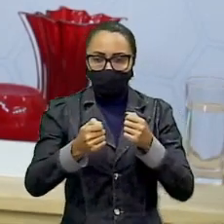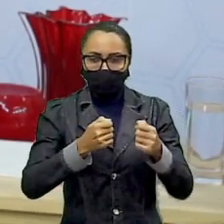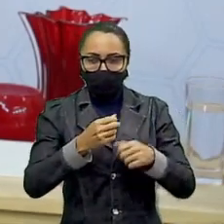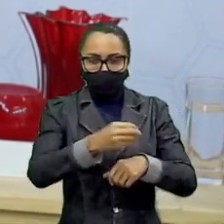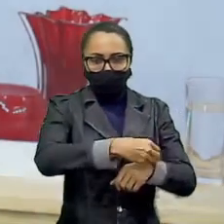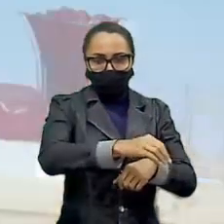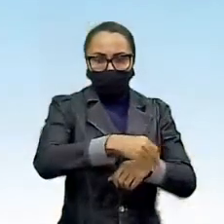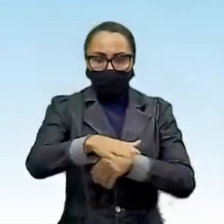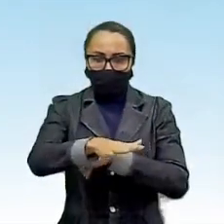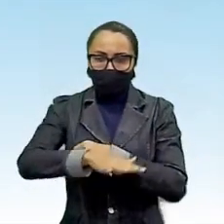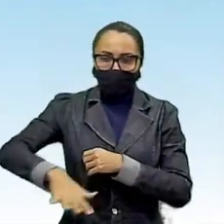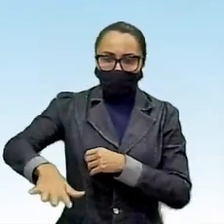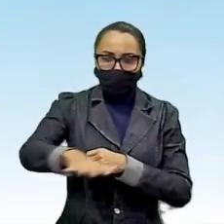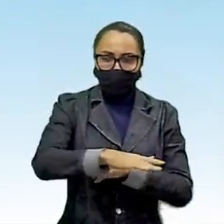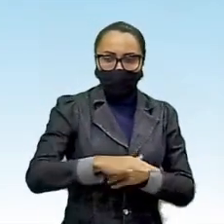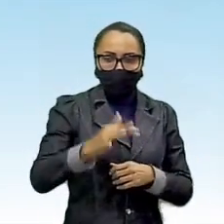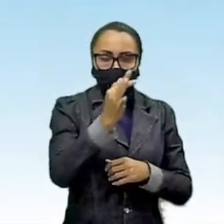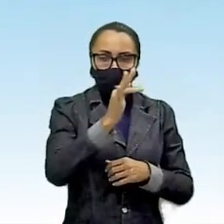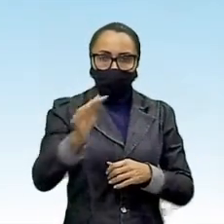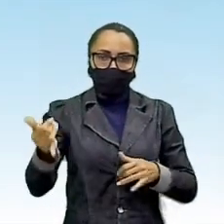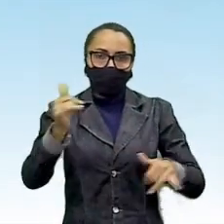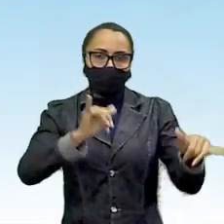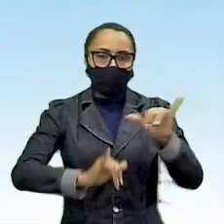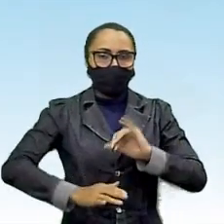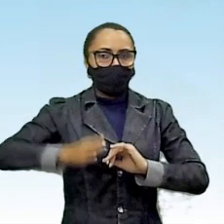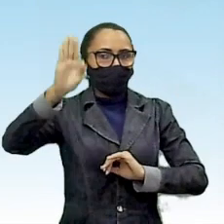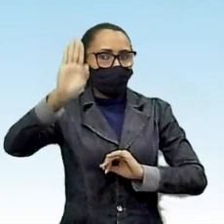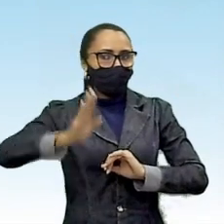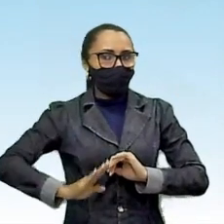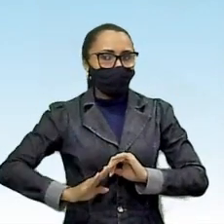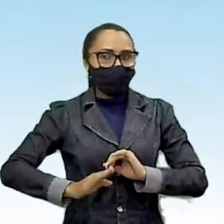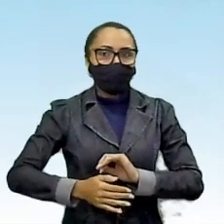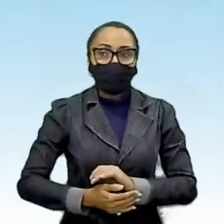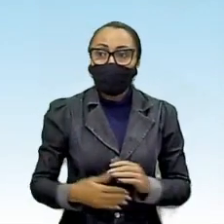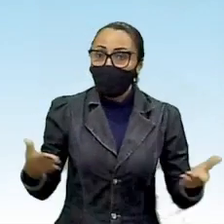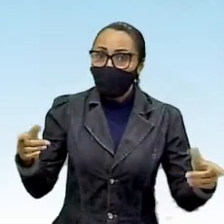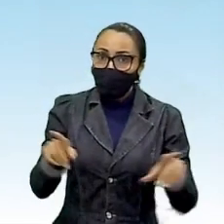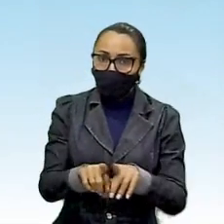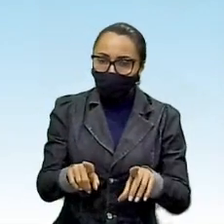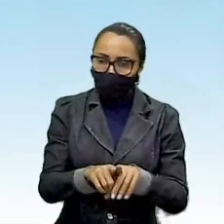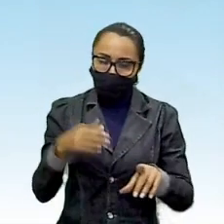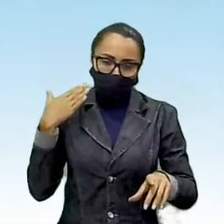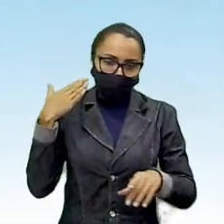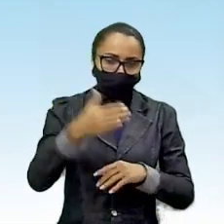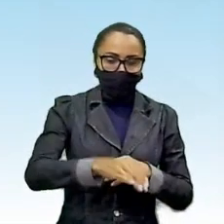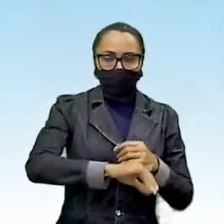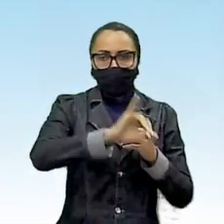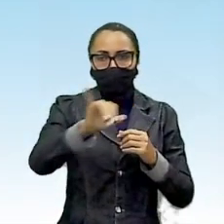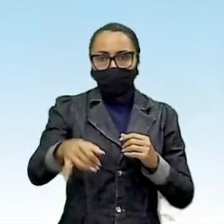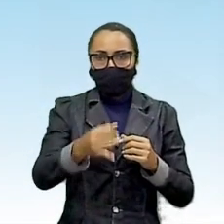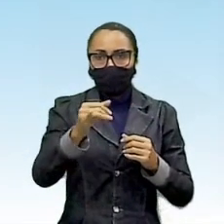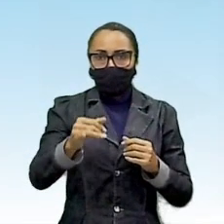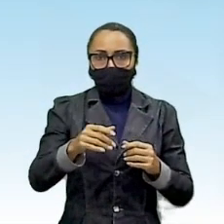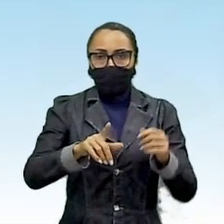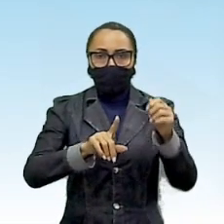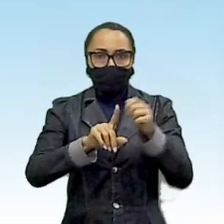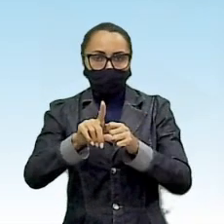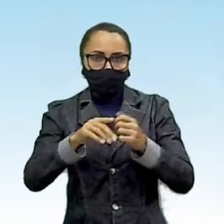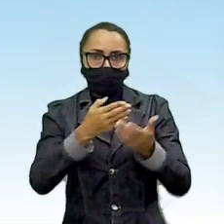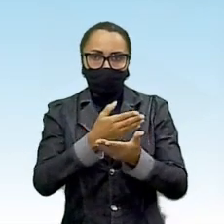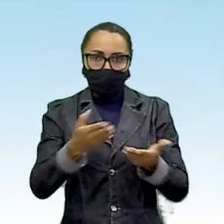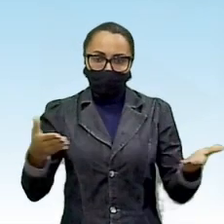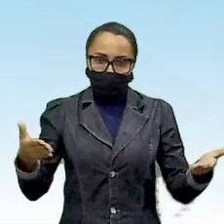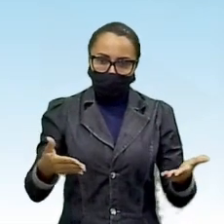exposições ocupacionais a agentes físicos, químicos e biológicos, que também entrou em vigor em janeiro desse ano. E